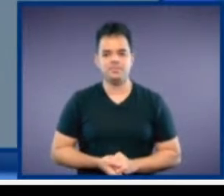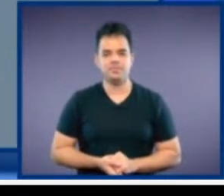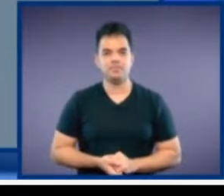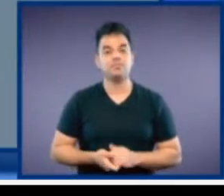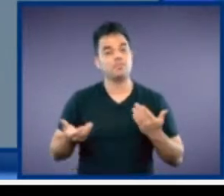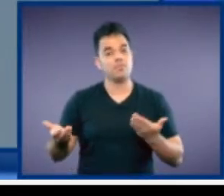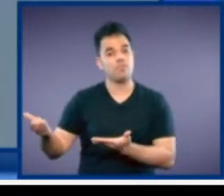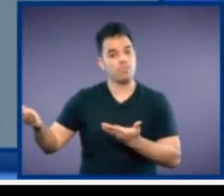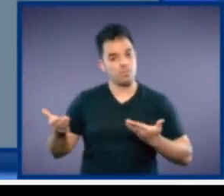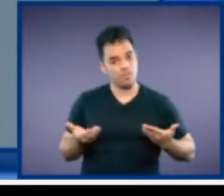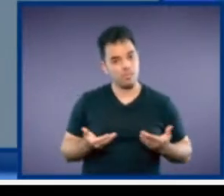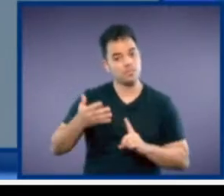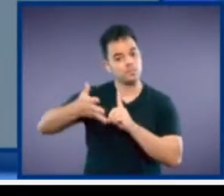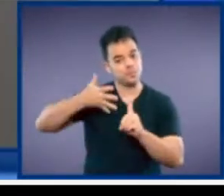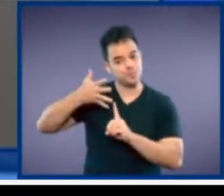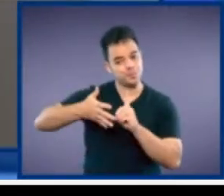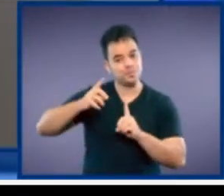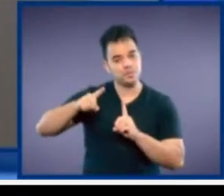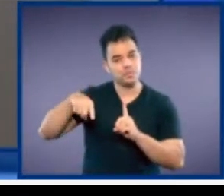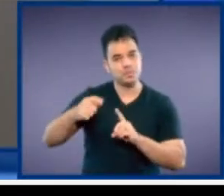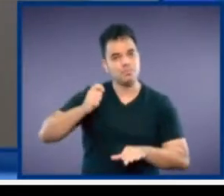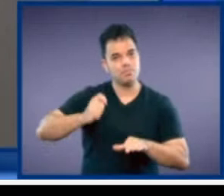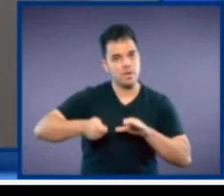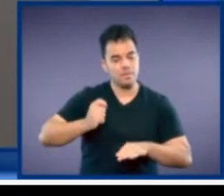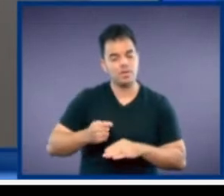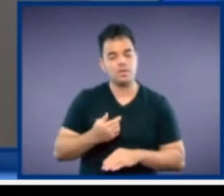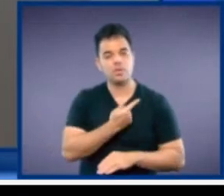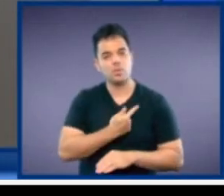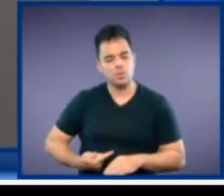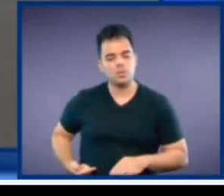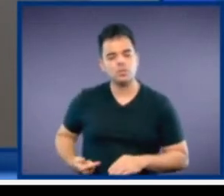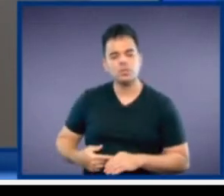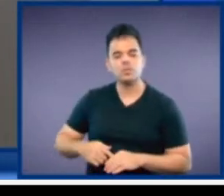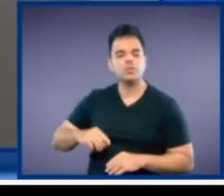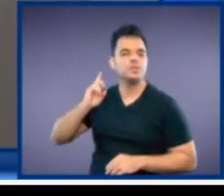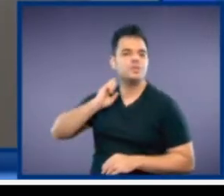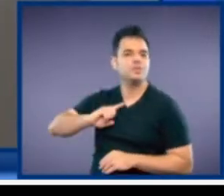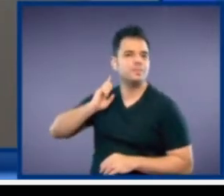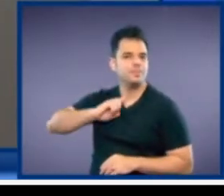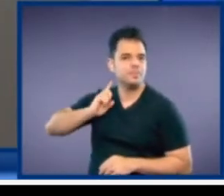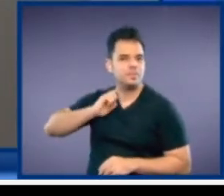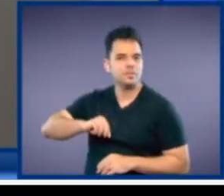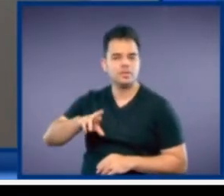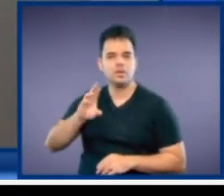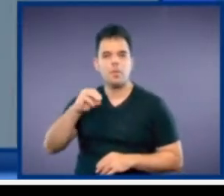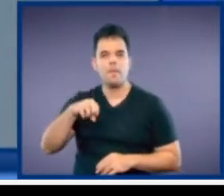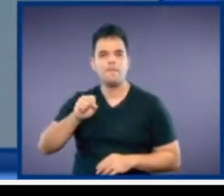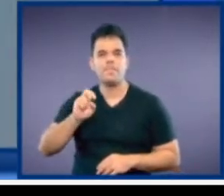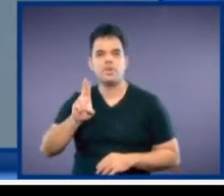convido para suas palavras e posterior batida de martelo, o governador de Minas Gerais, Romeu Zema.